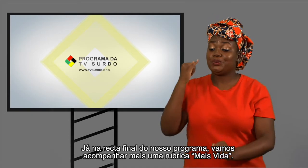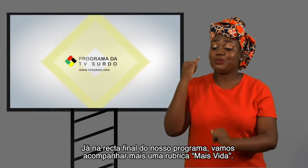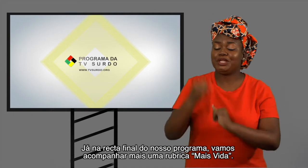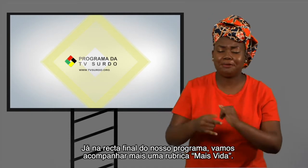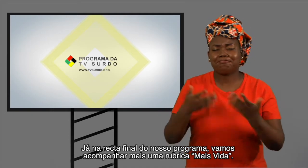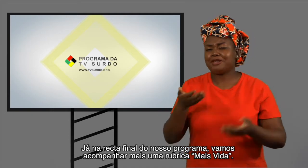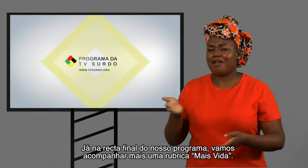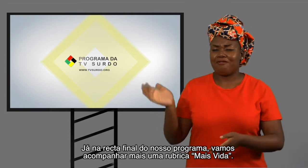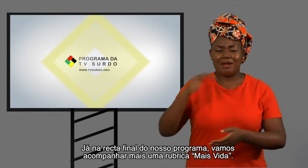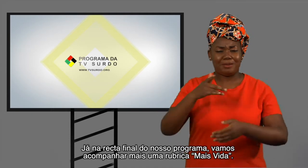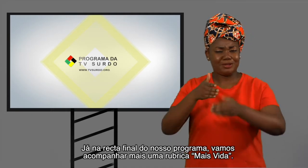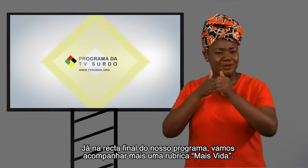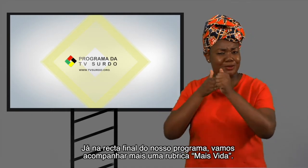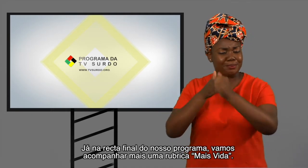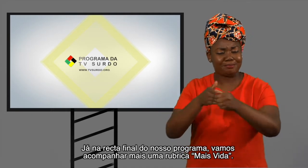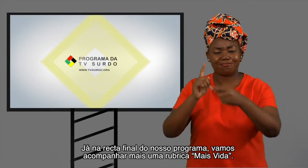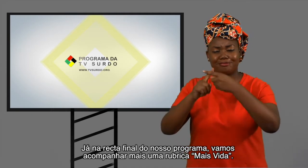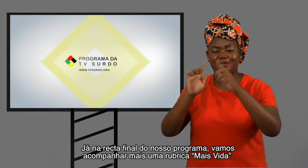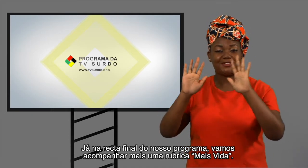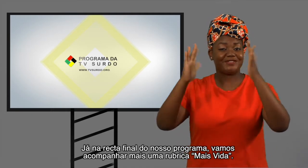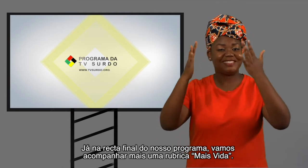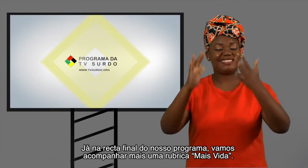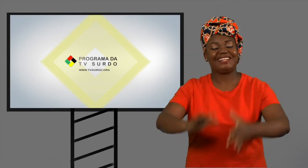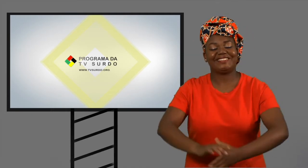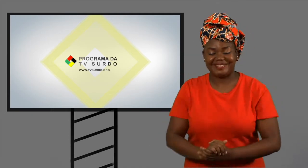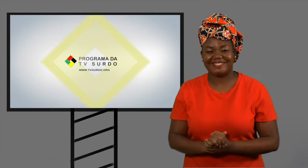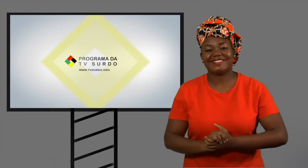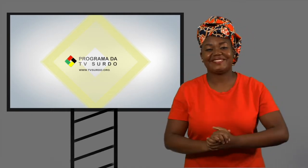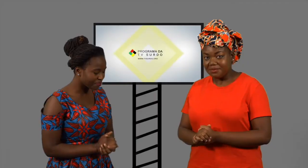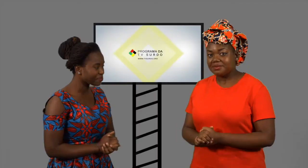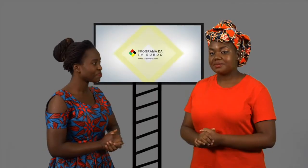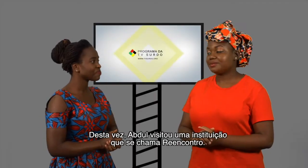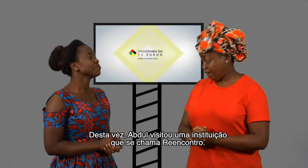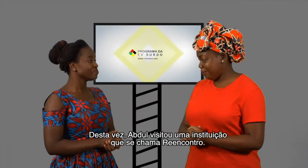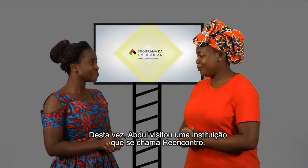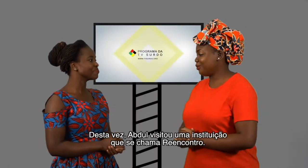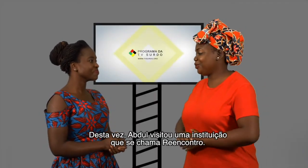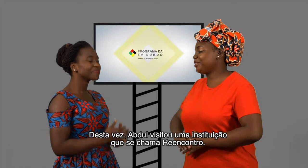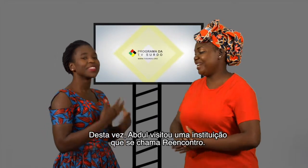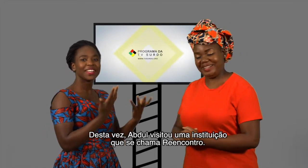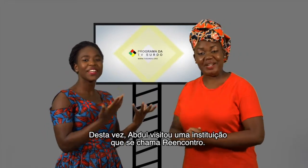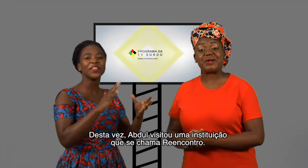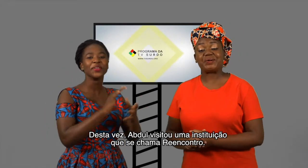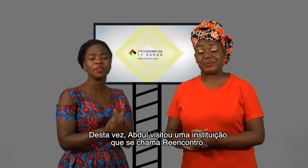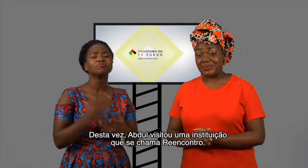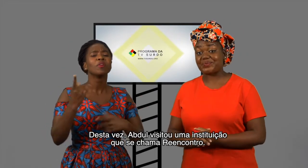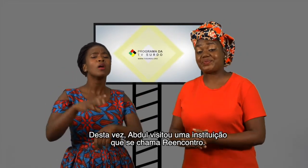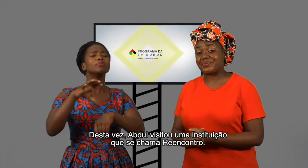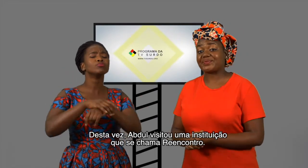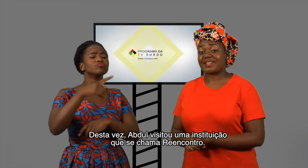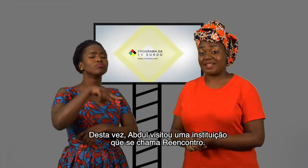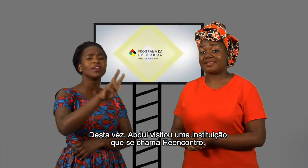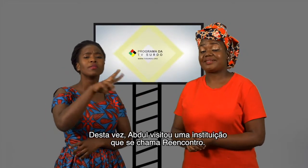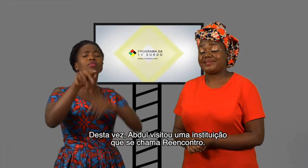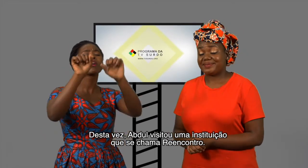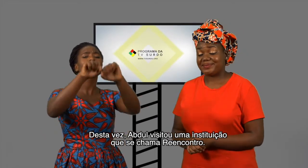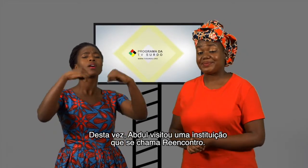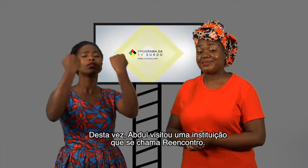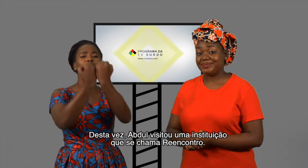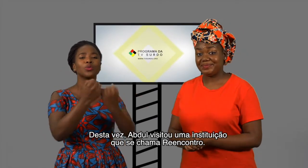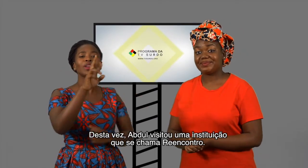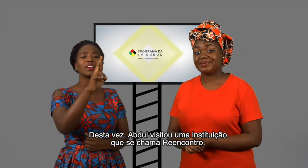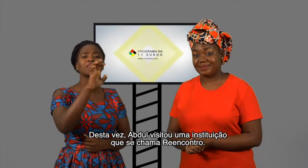vamos acompanhar mais uma rubrica Mais Vida. Desta vez, Abdul visitou uma